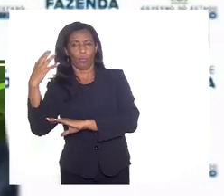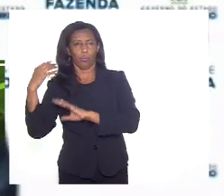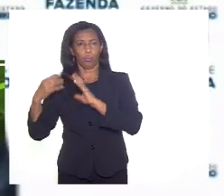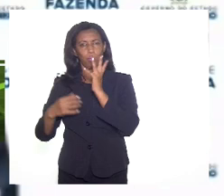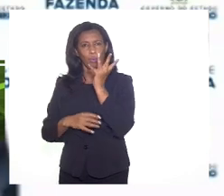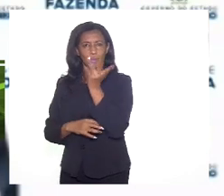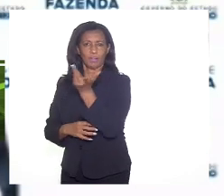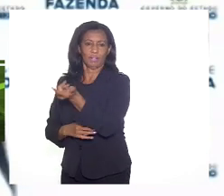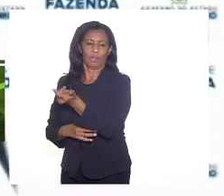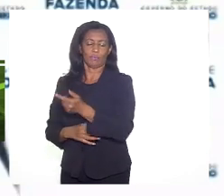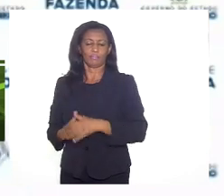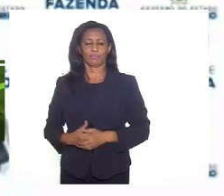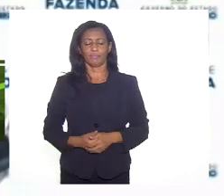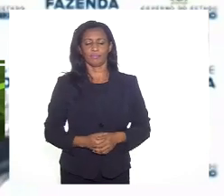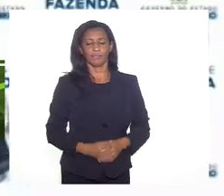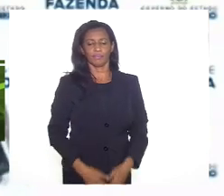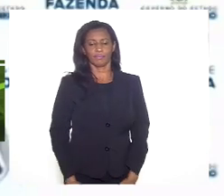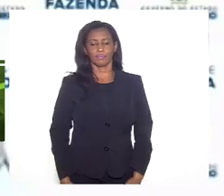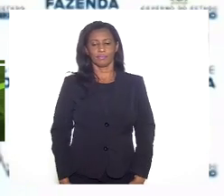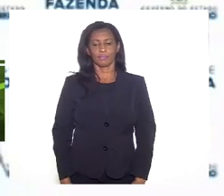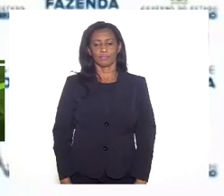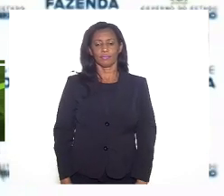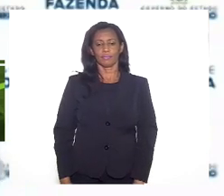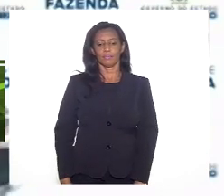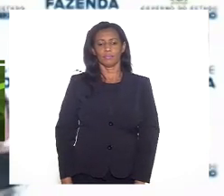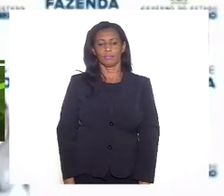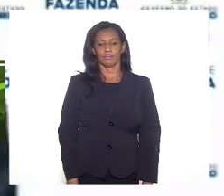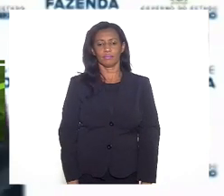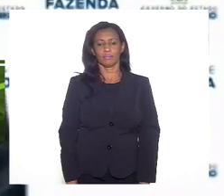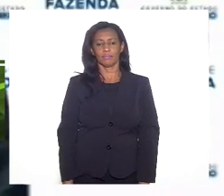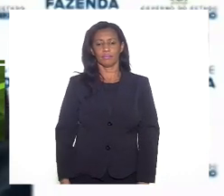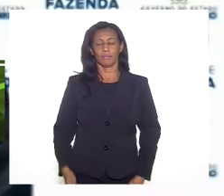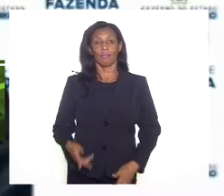outros. Com relação ao regime de recuperação fiscal,